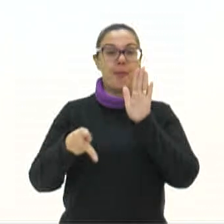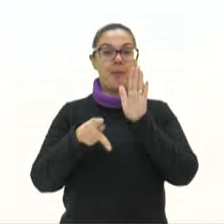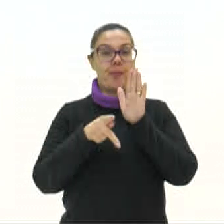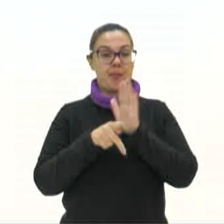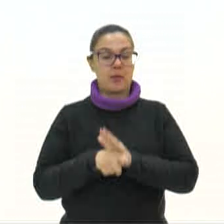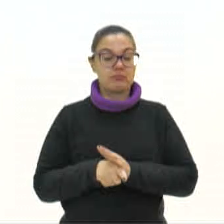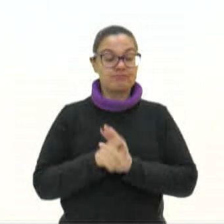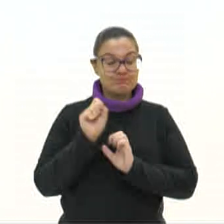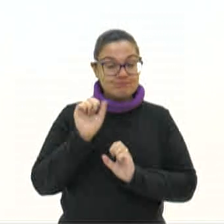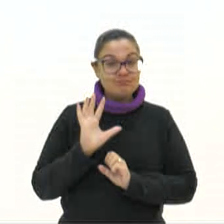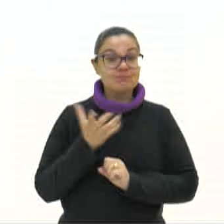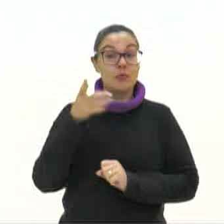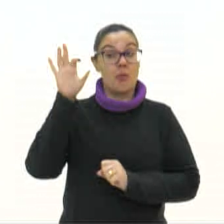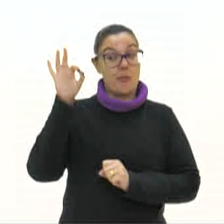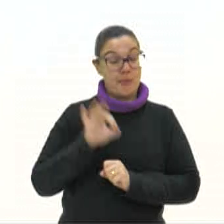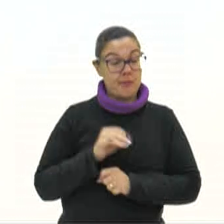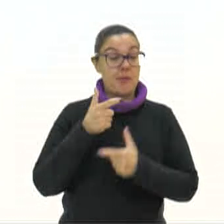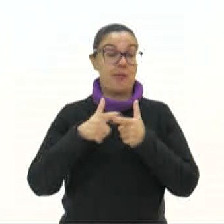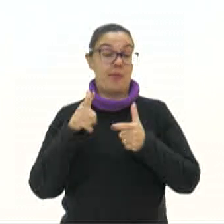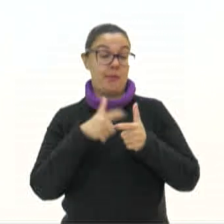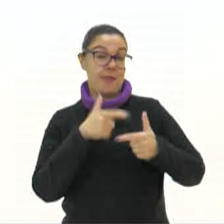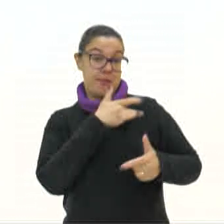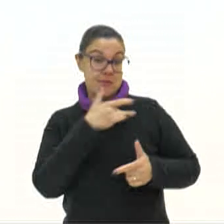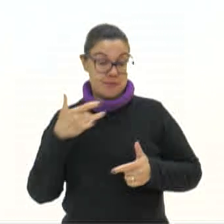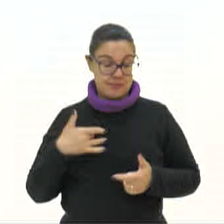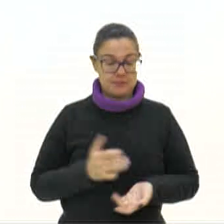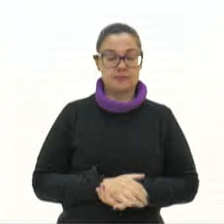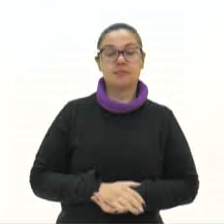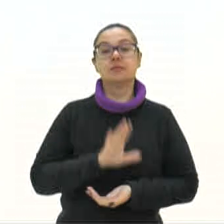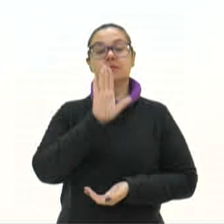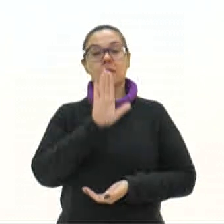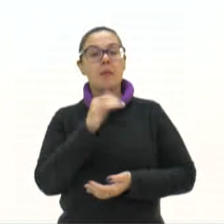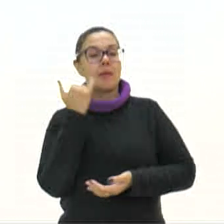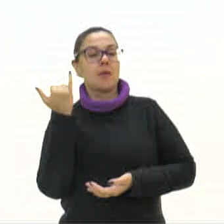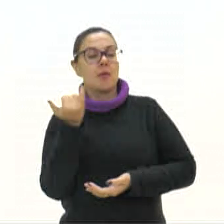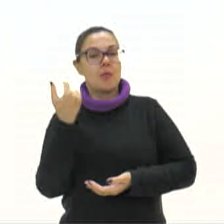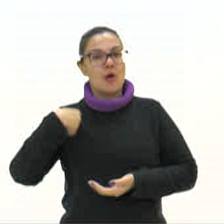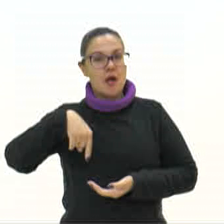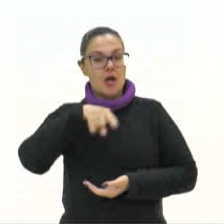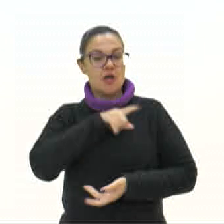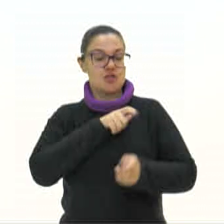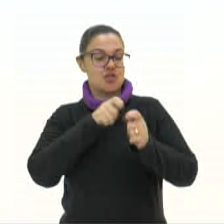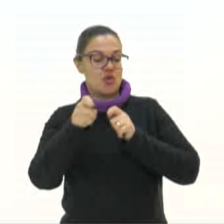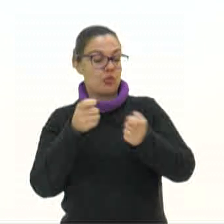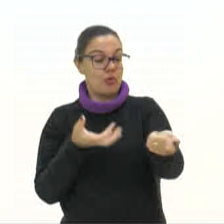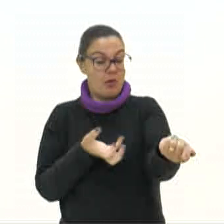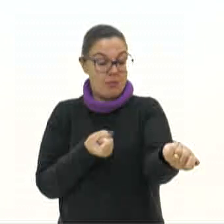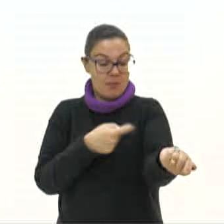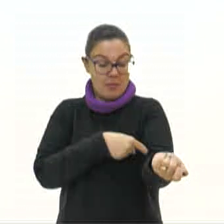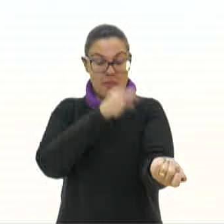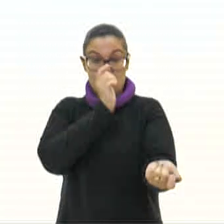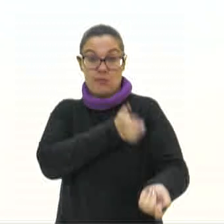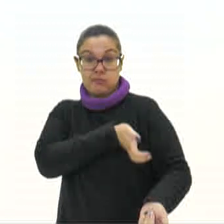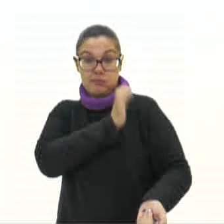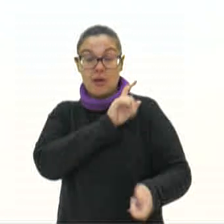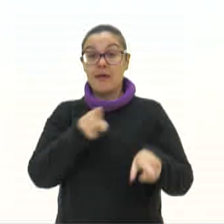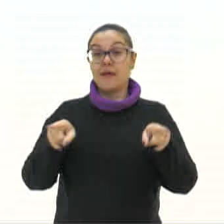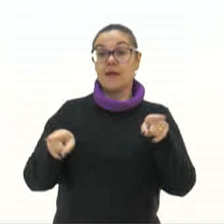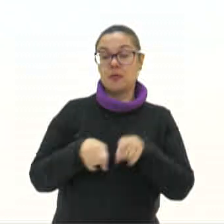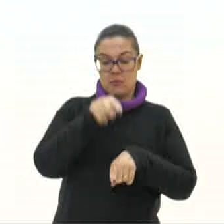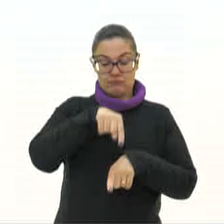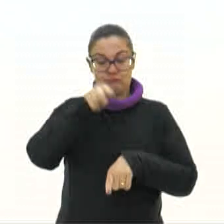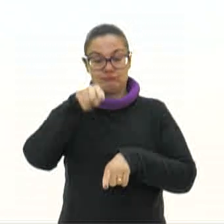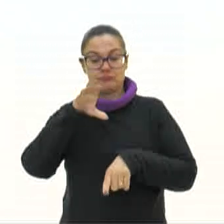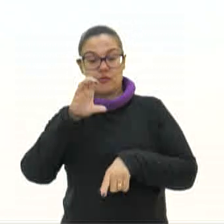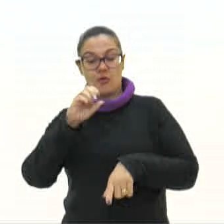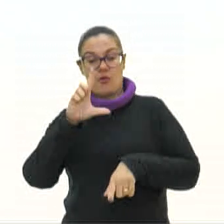as chances de desenvolver vários problemas. Além disso, é importante para o controle da pressão arterial, dos níveis de colesterol